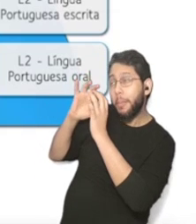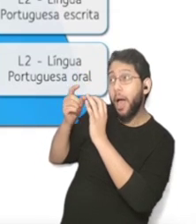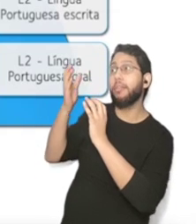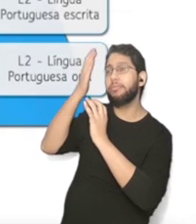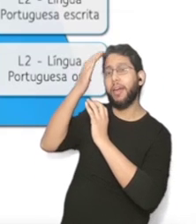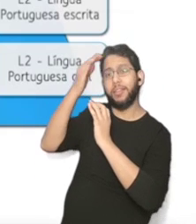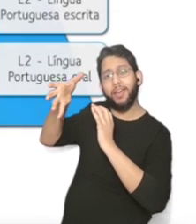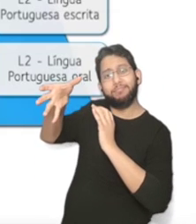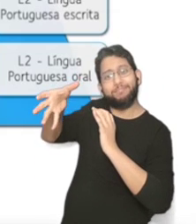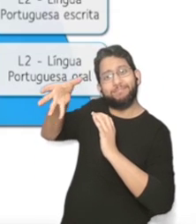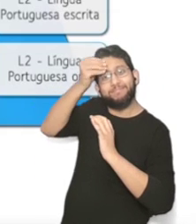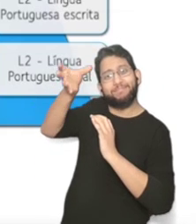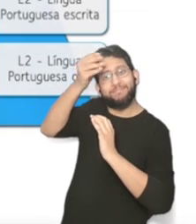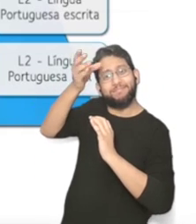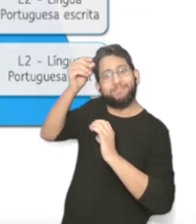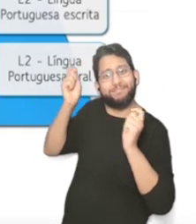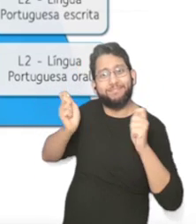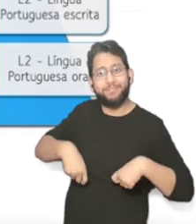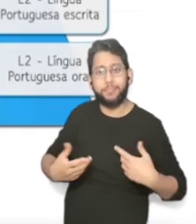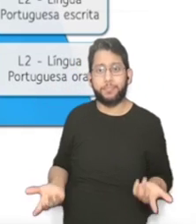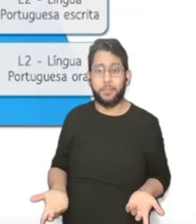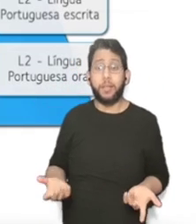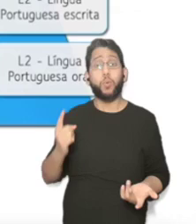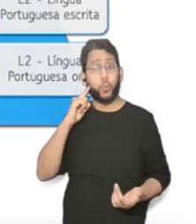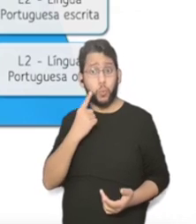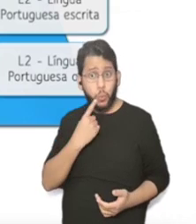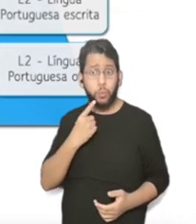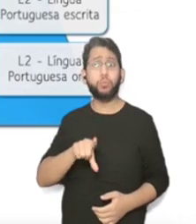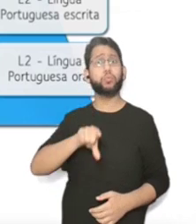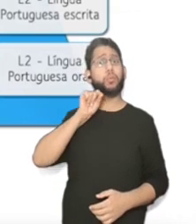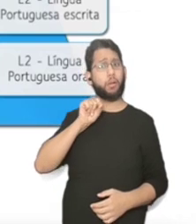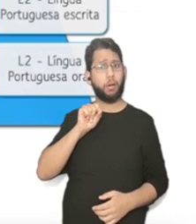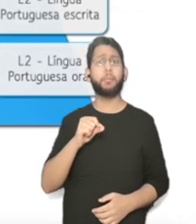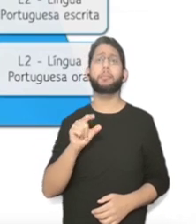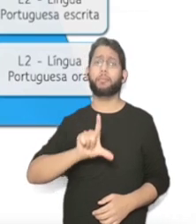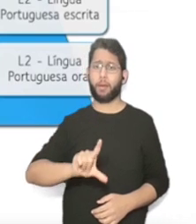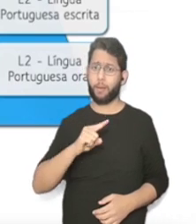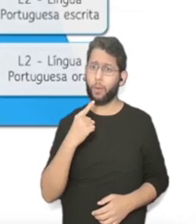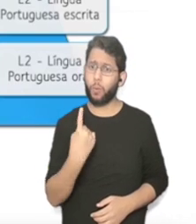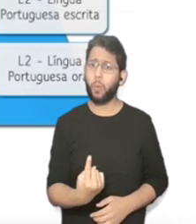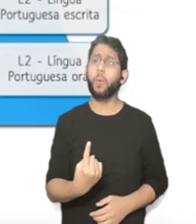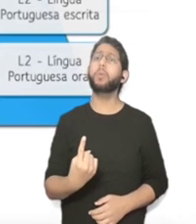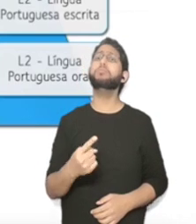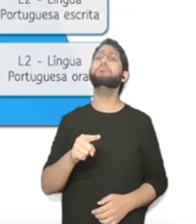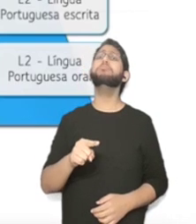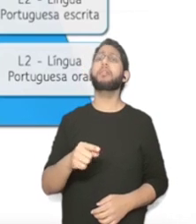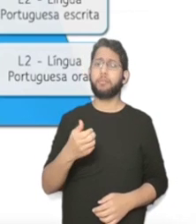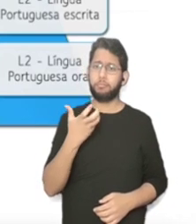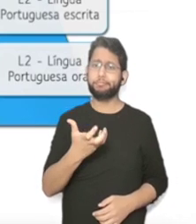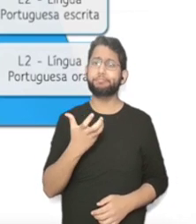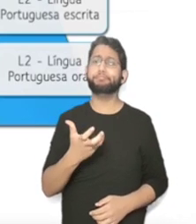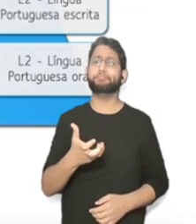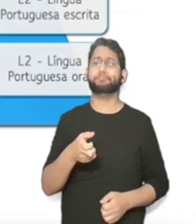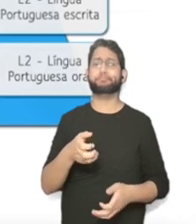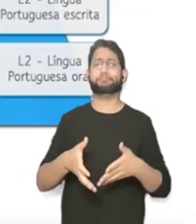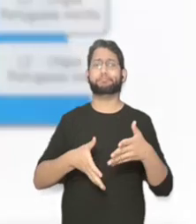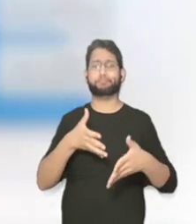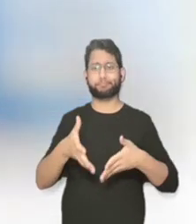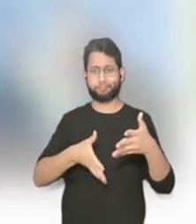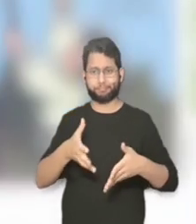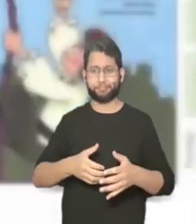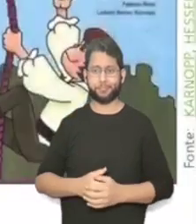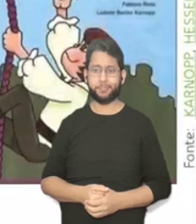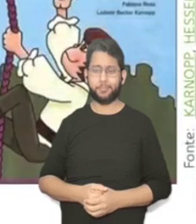entenderem suficientemente da Libras para poder, por meio da língua deles, passar os conhecimentos, então, do